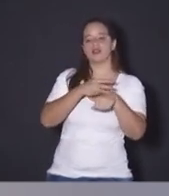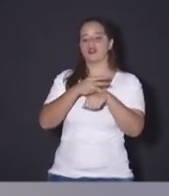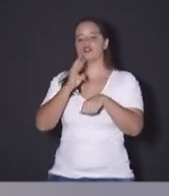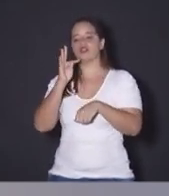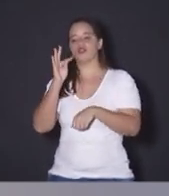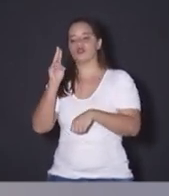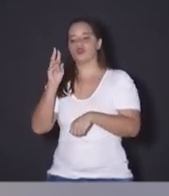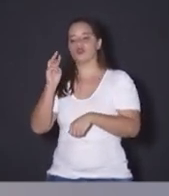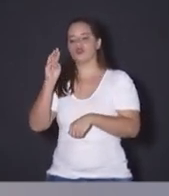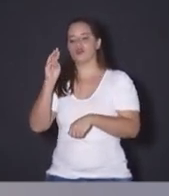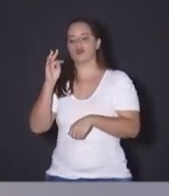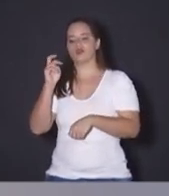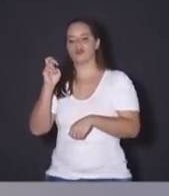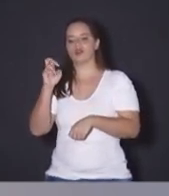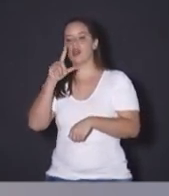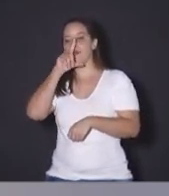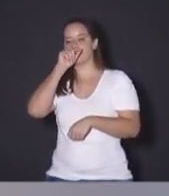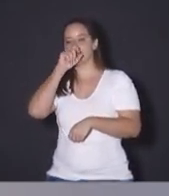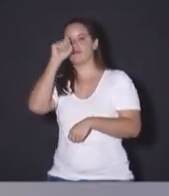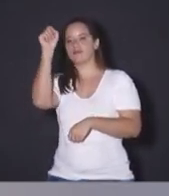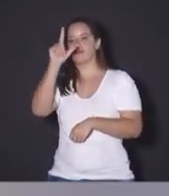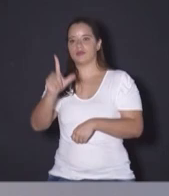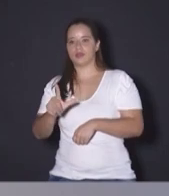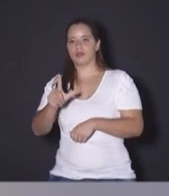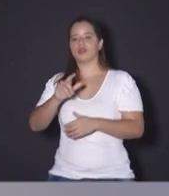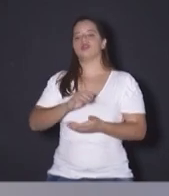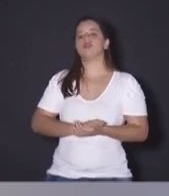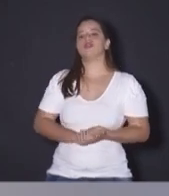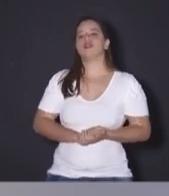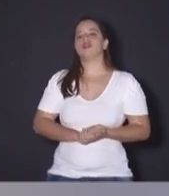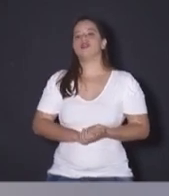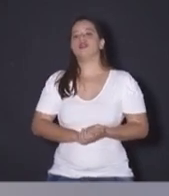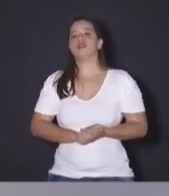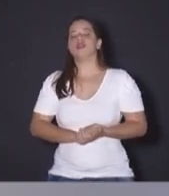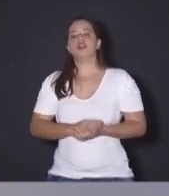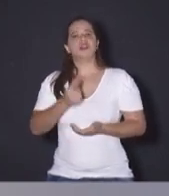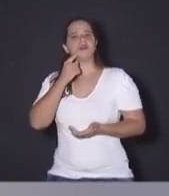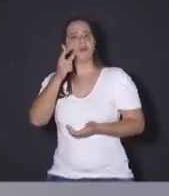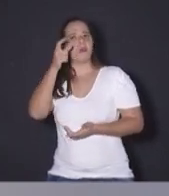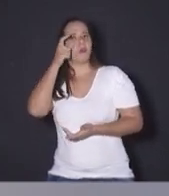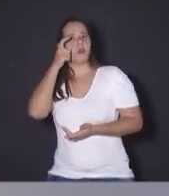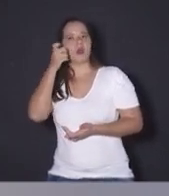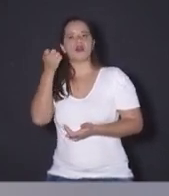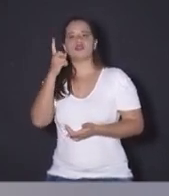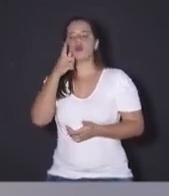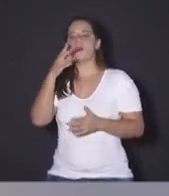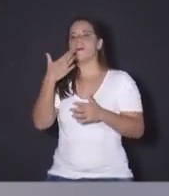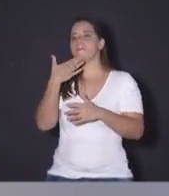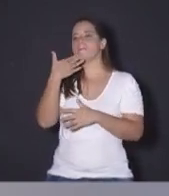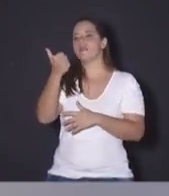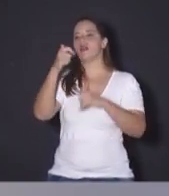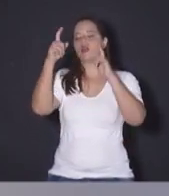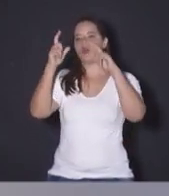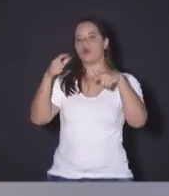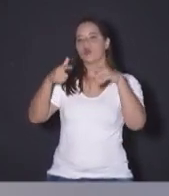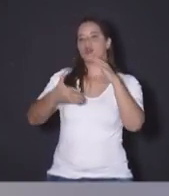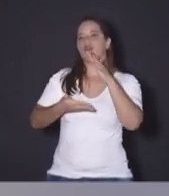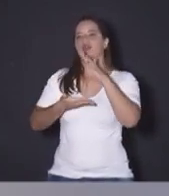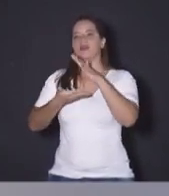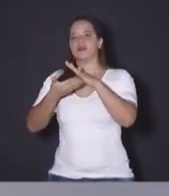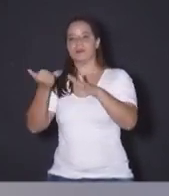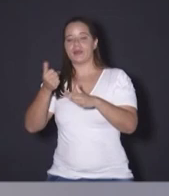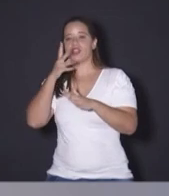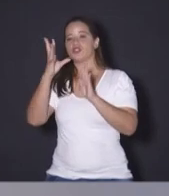a e o interessante é que não é o melhor lugar pra se tirar é